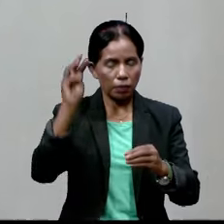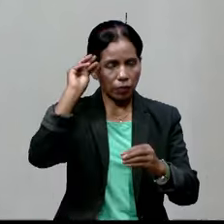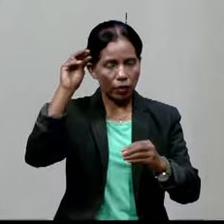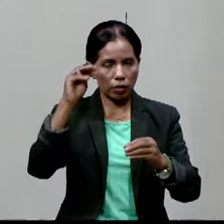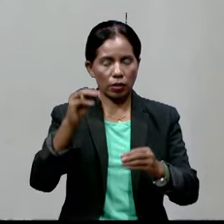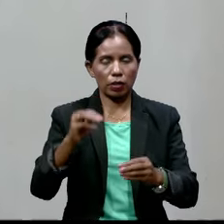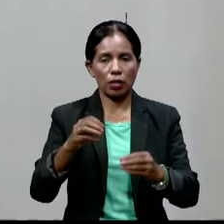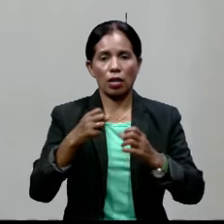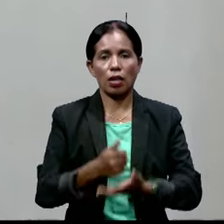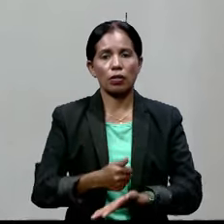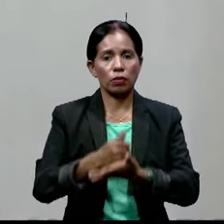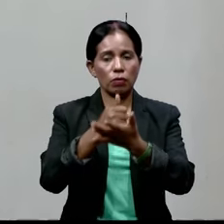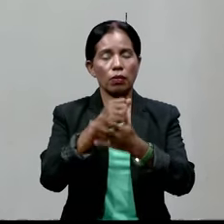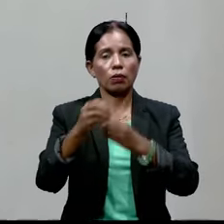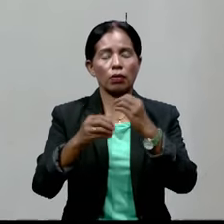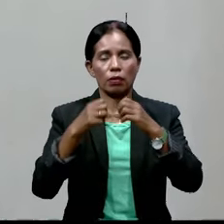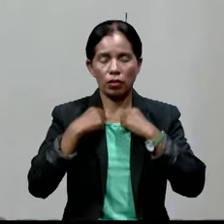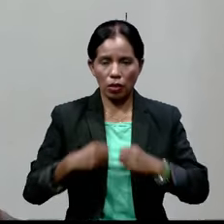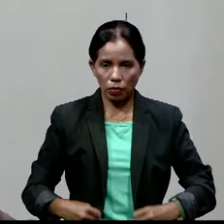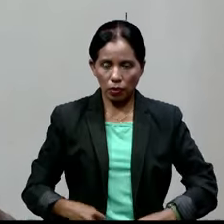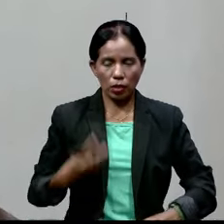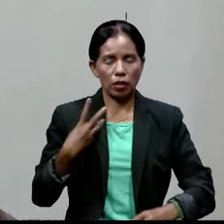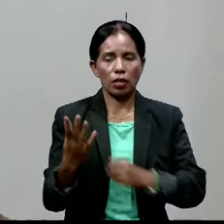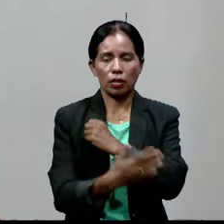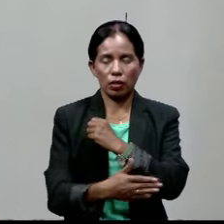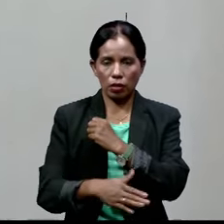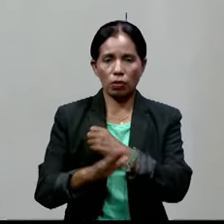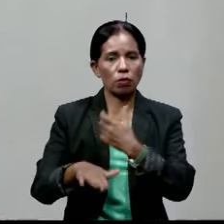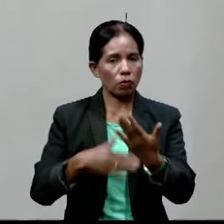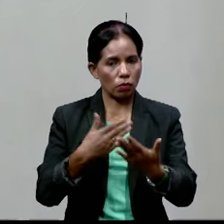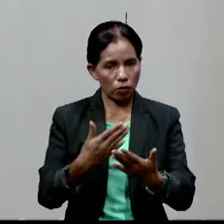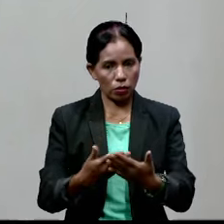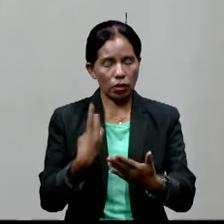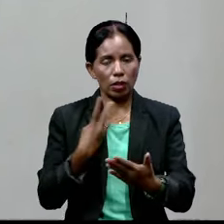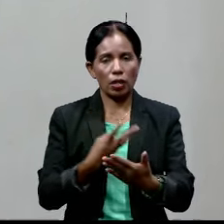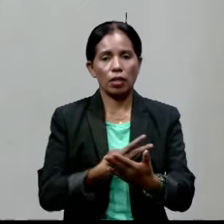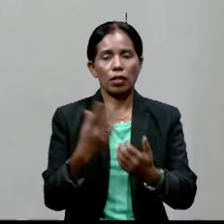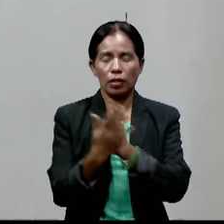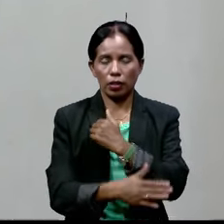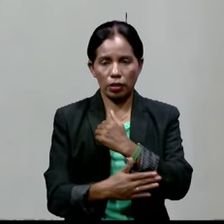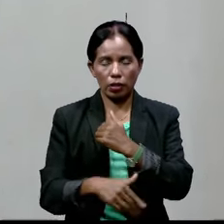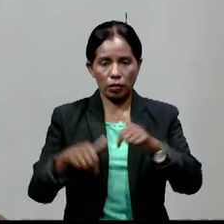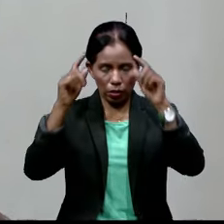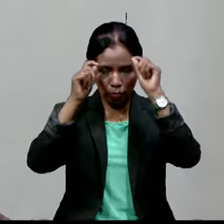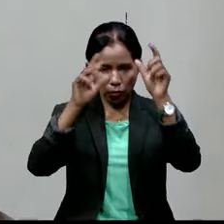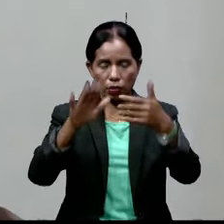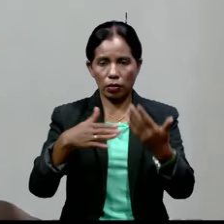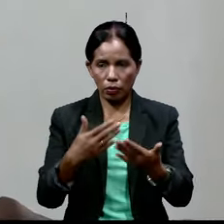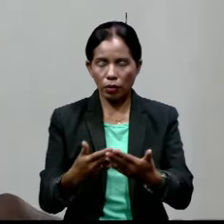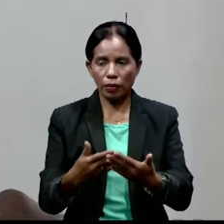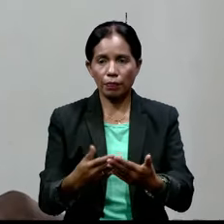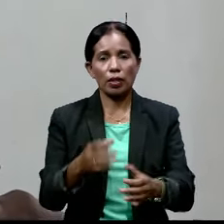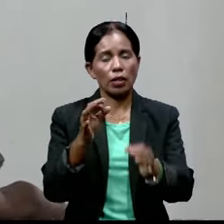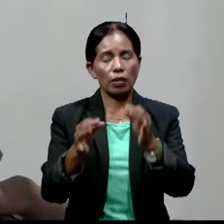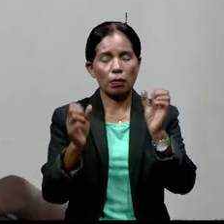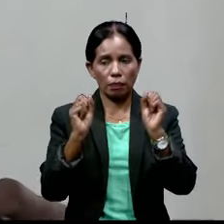atendimento saúde e itinerário e tem território lá em Toma e se bele Aruca